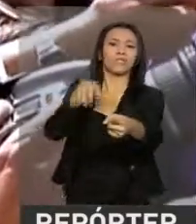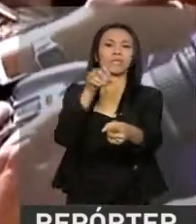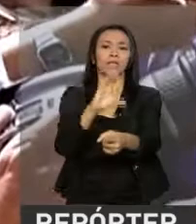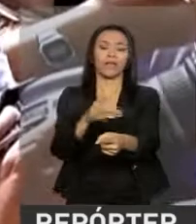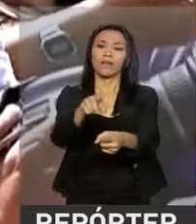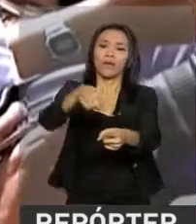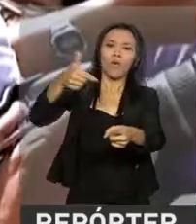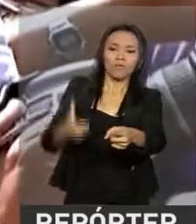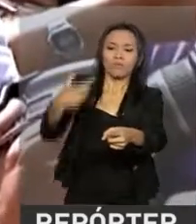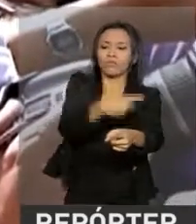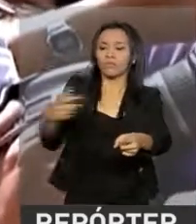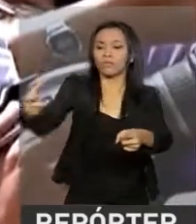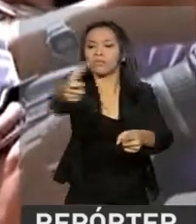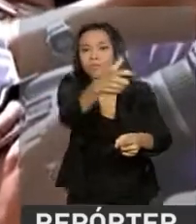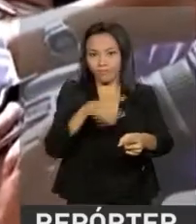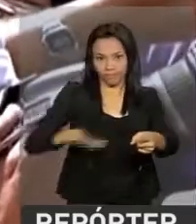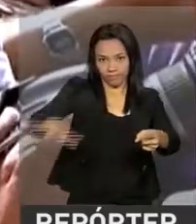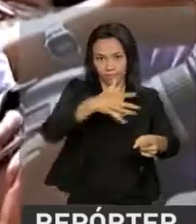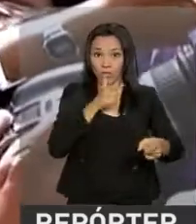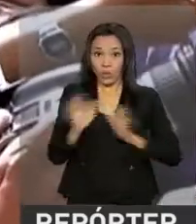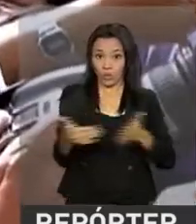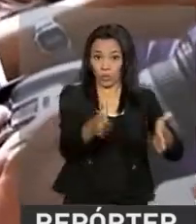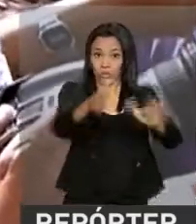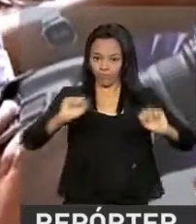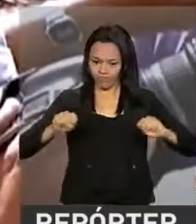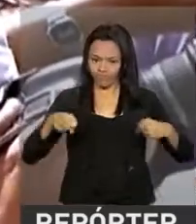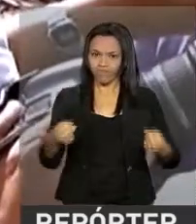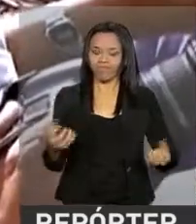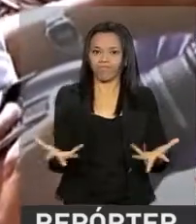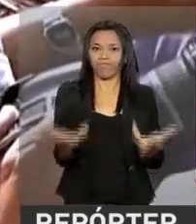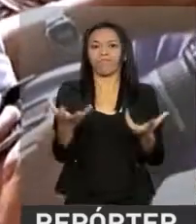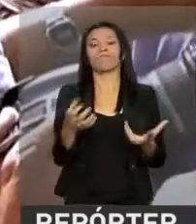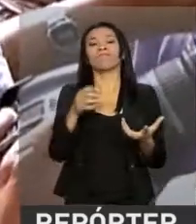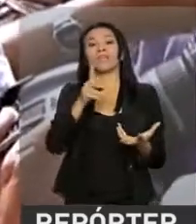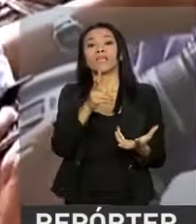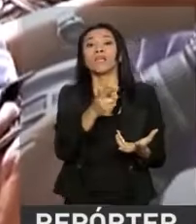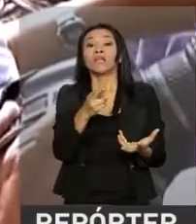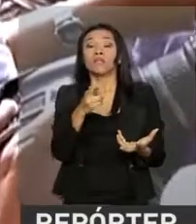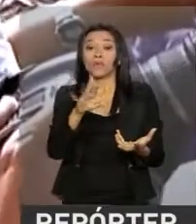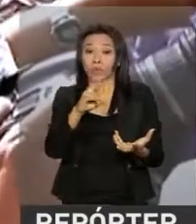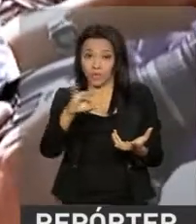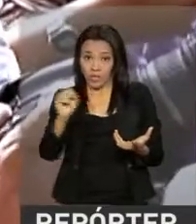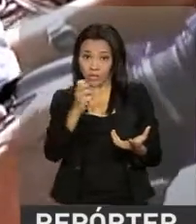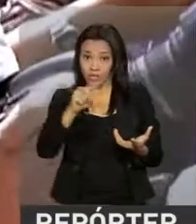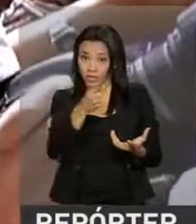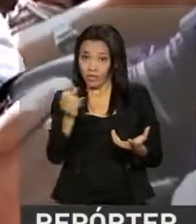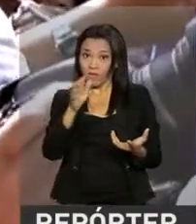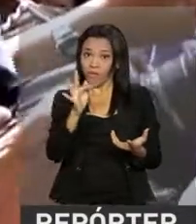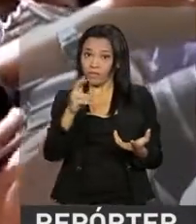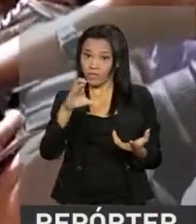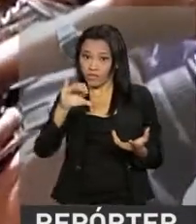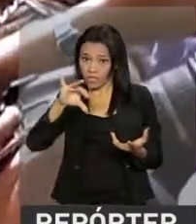especialmente da revitalização do rio são francisco nós temos um programa chamado novo chico não é que visa exatamente